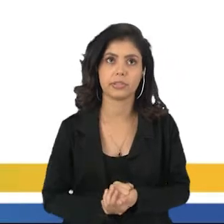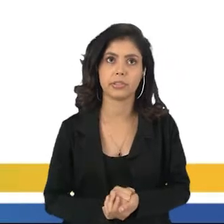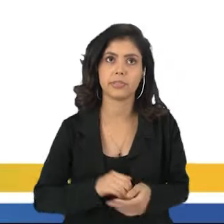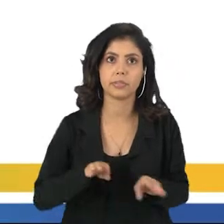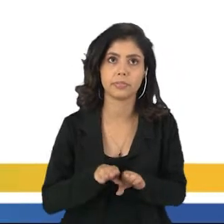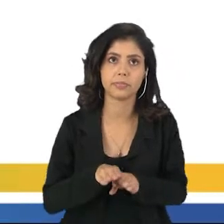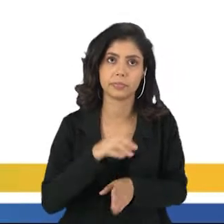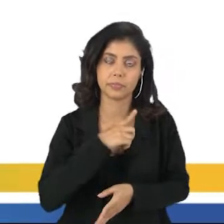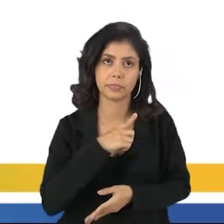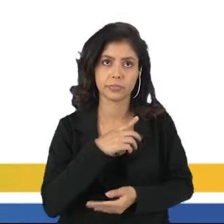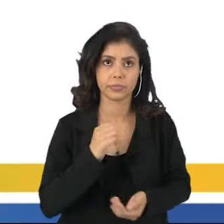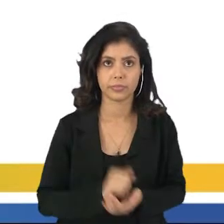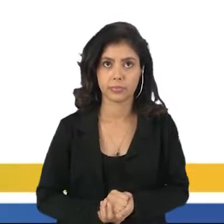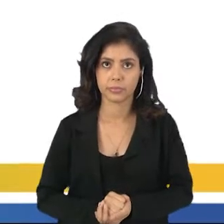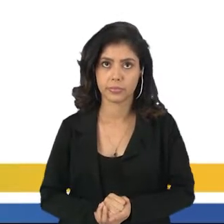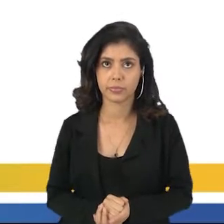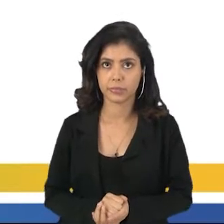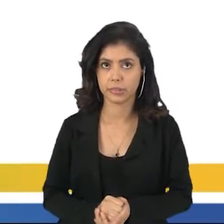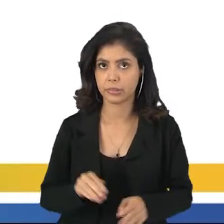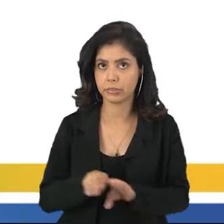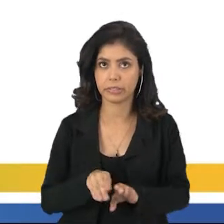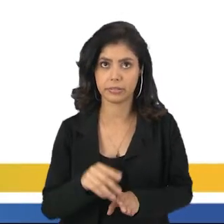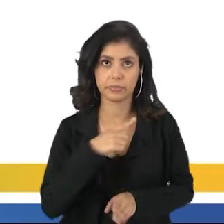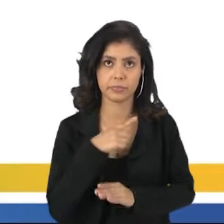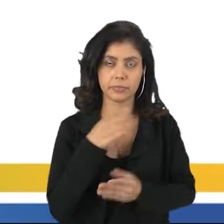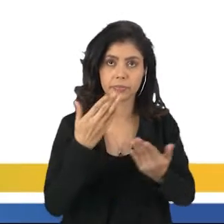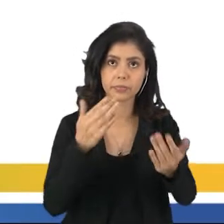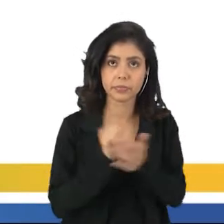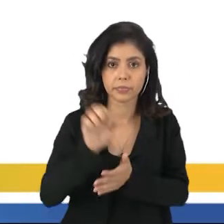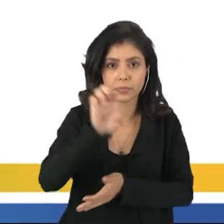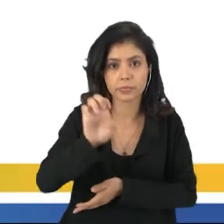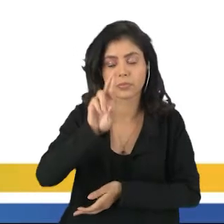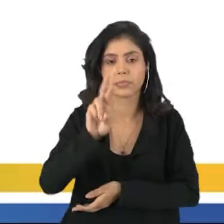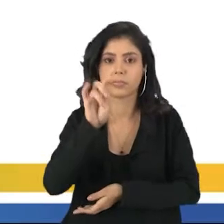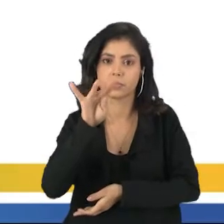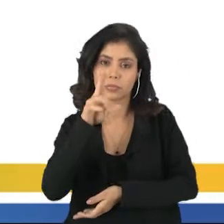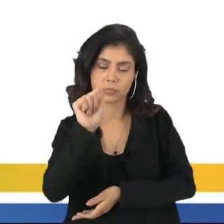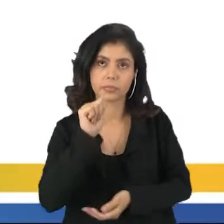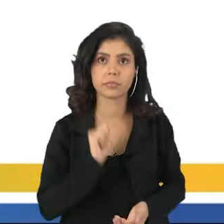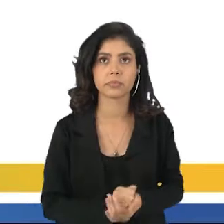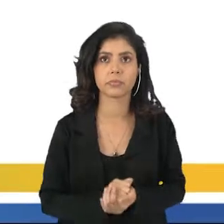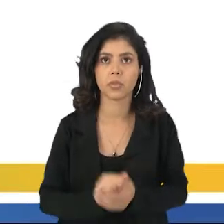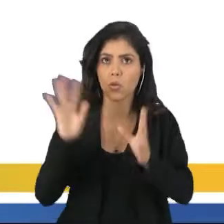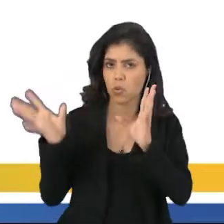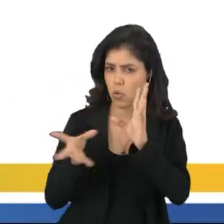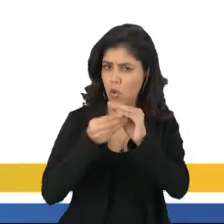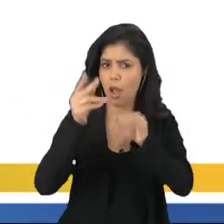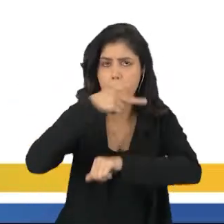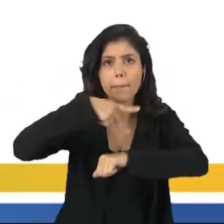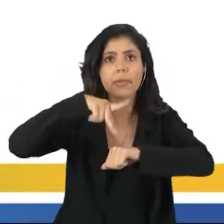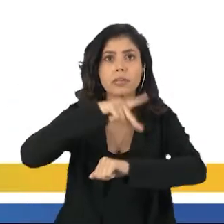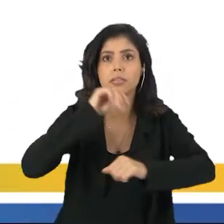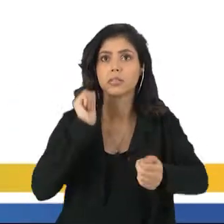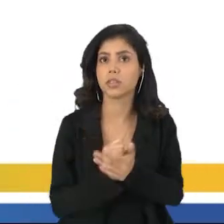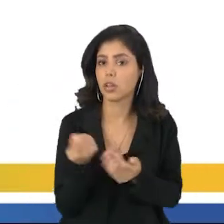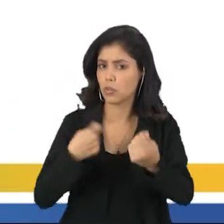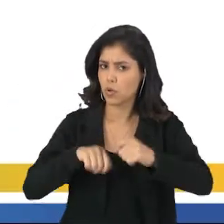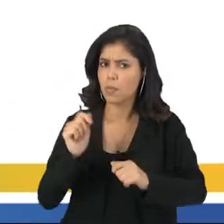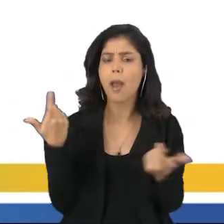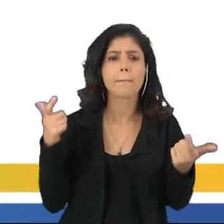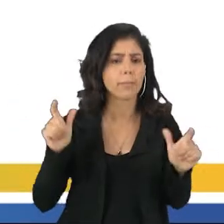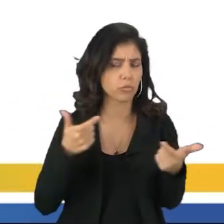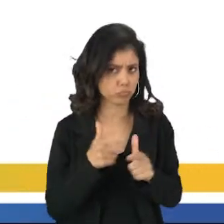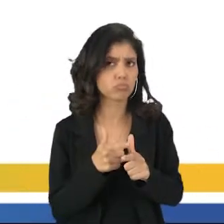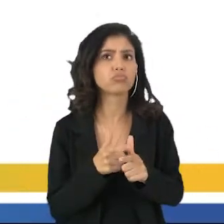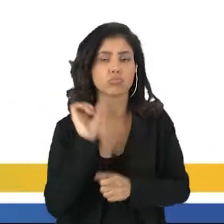ou também desenvolvidos. O outro grupo é a Europa Oriental, composta por países com a economia